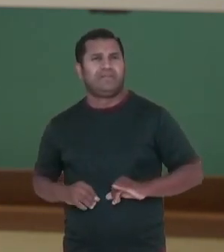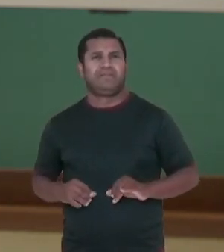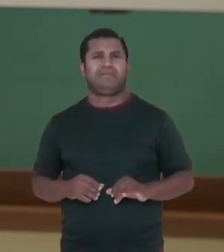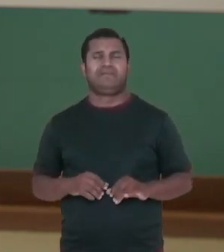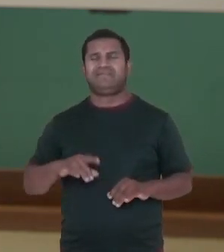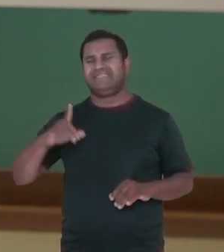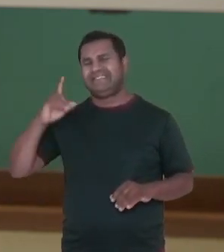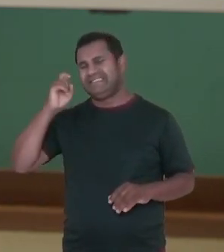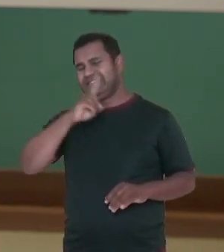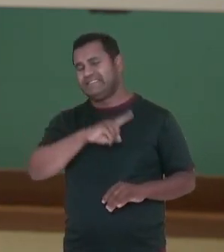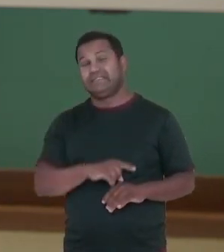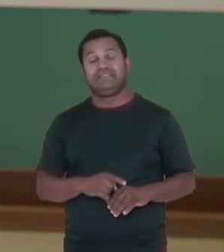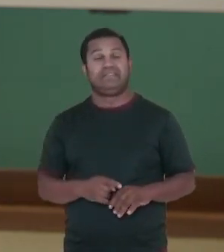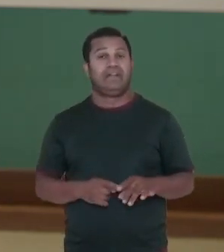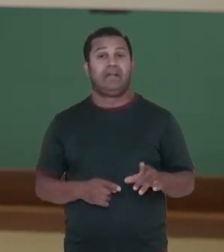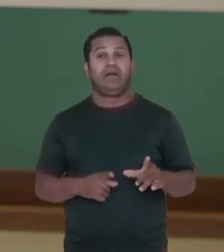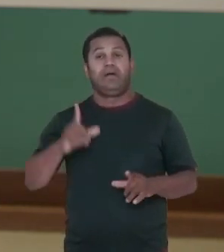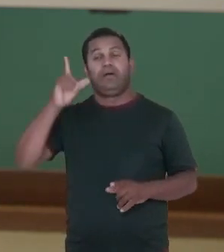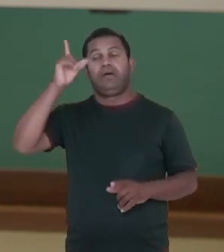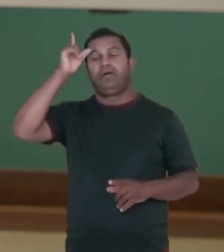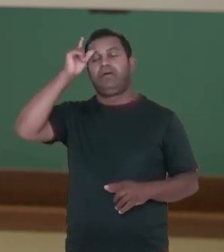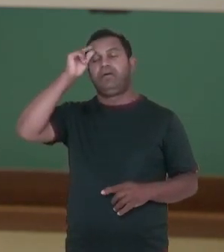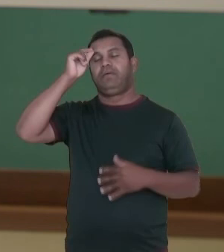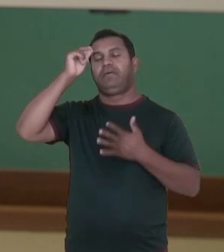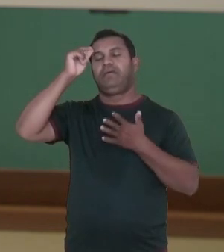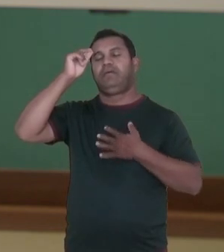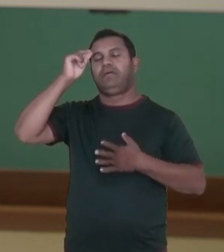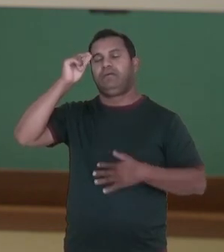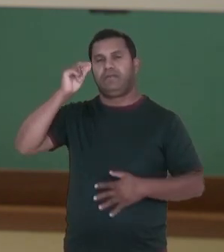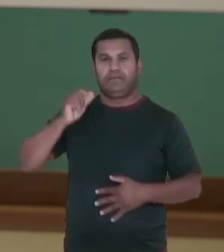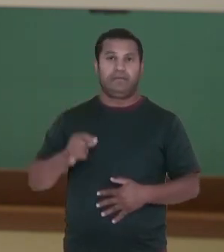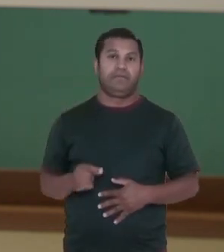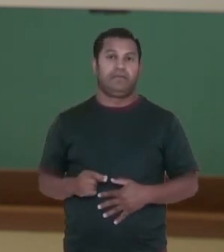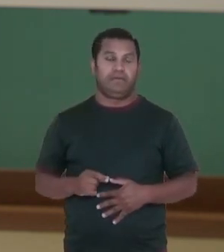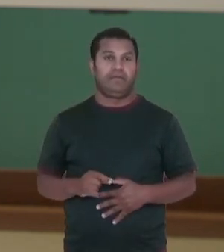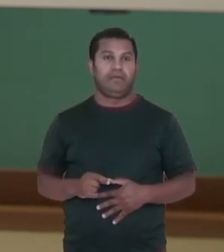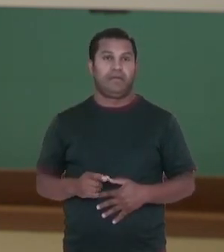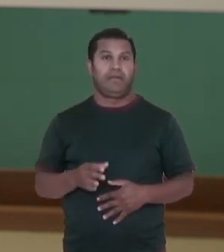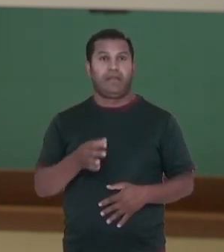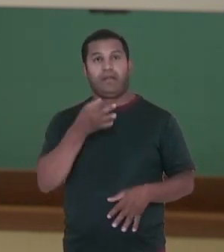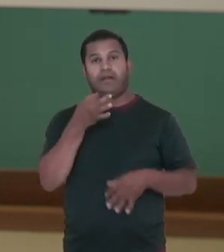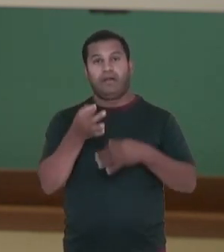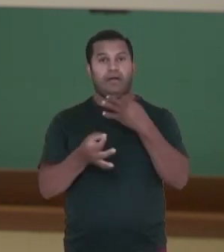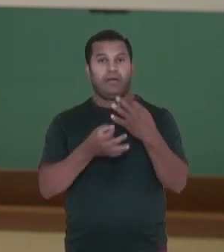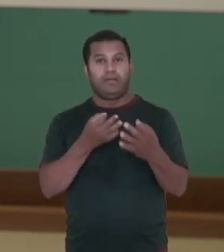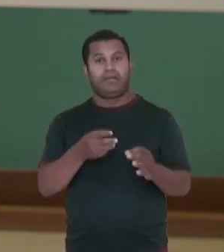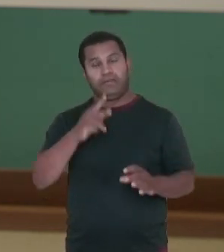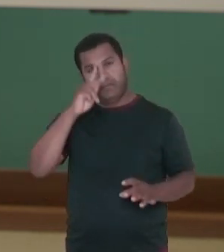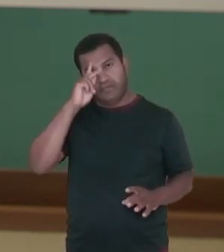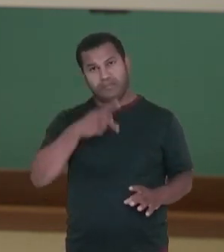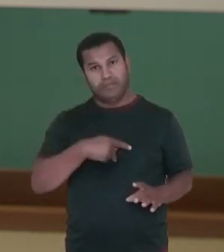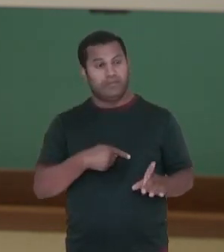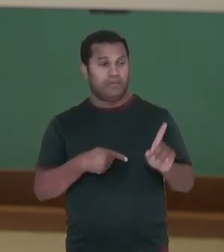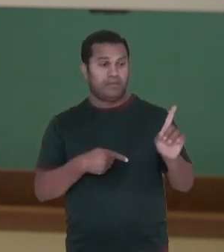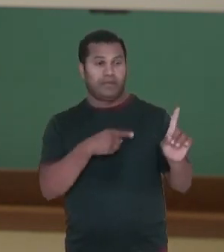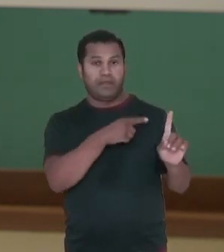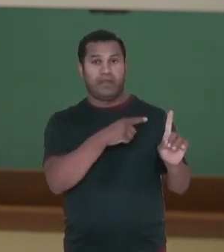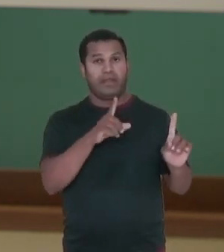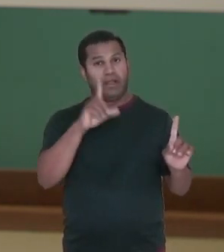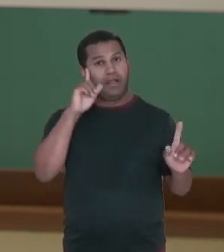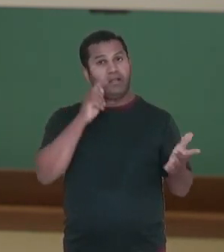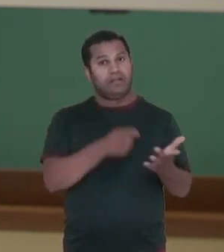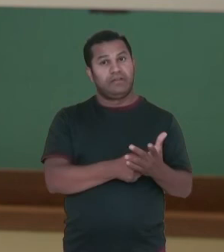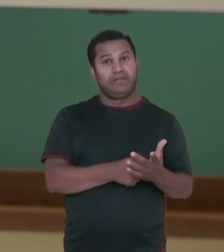dores insuportáveis, né? Então isso é um argumento a favor da eutanásia, ela ter essa autonomia e não